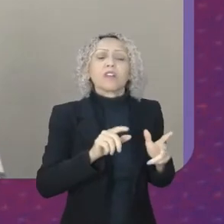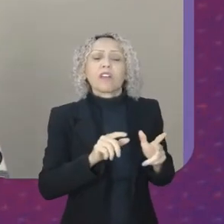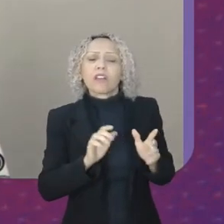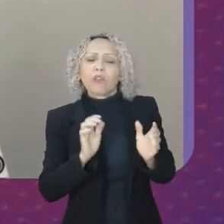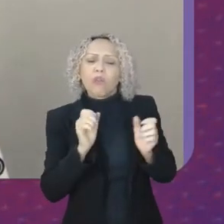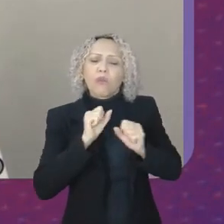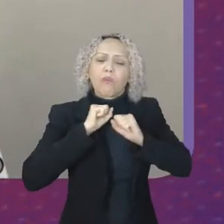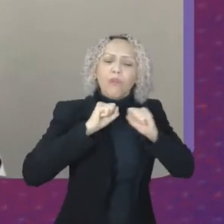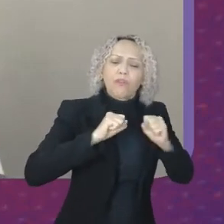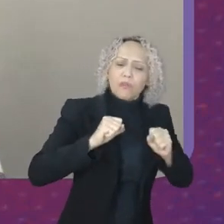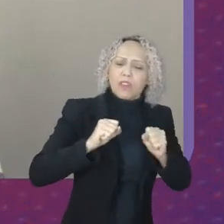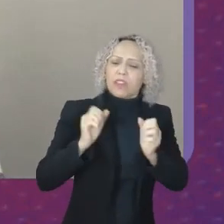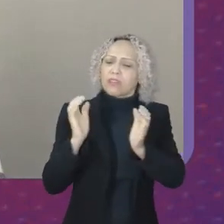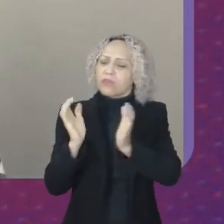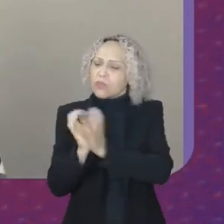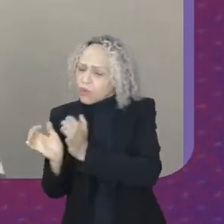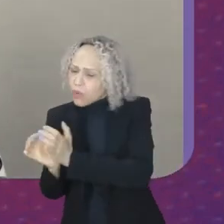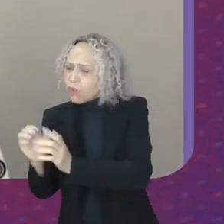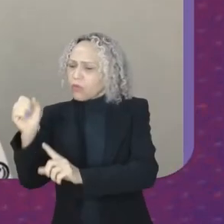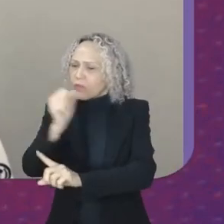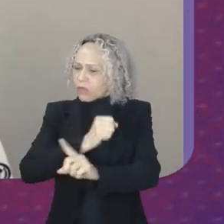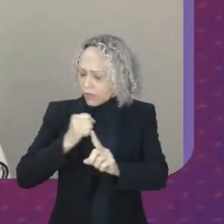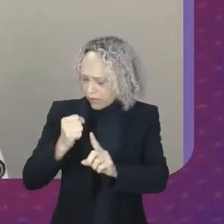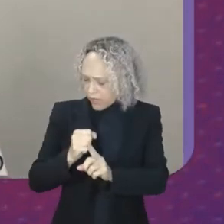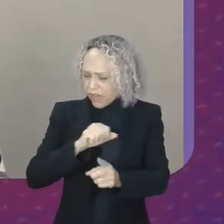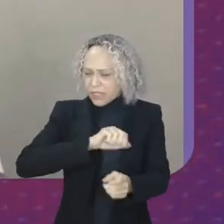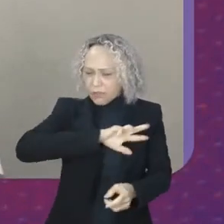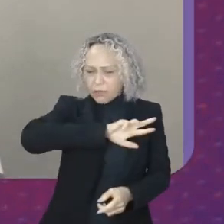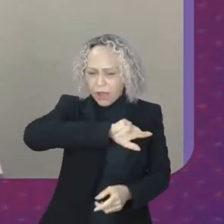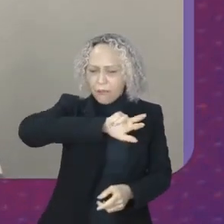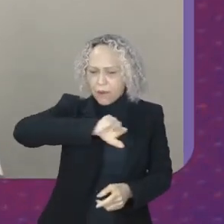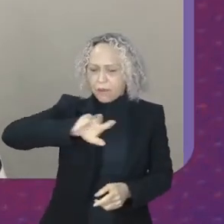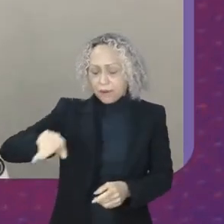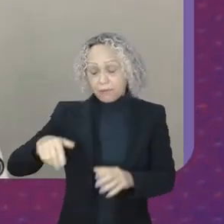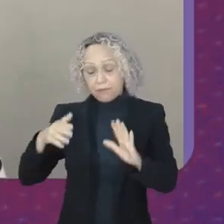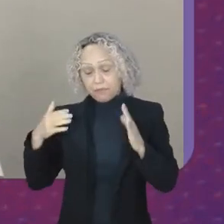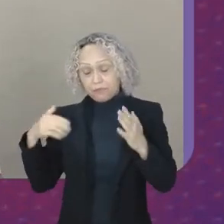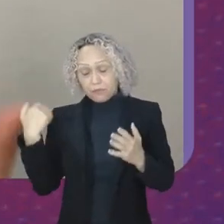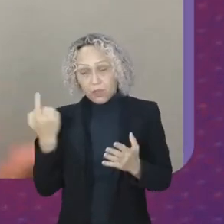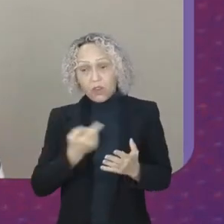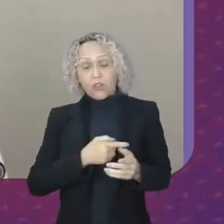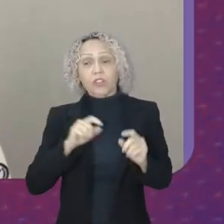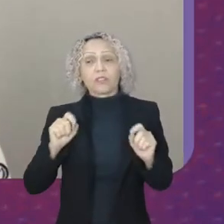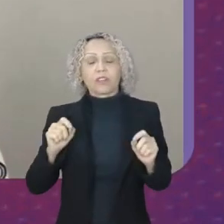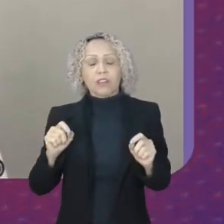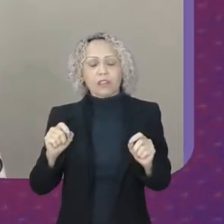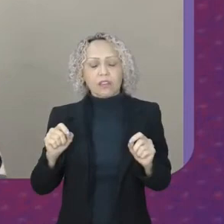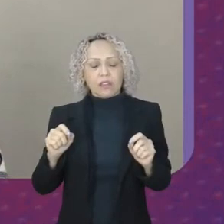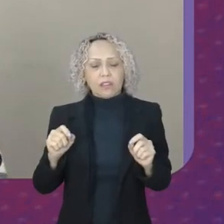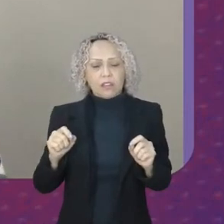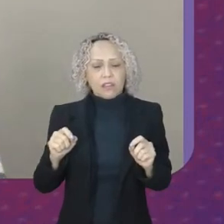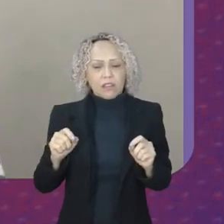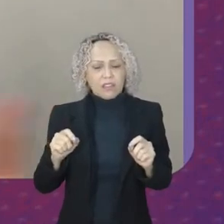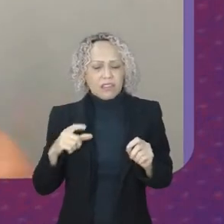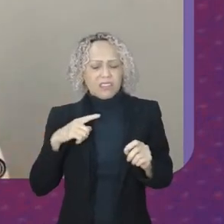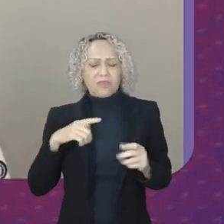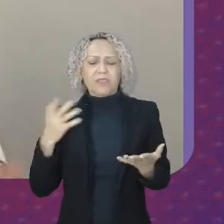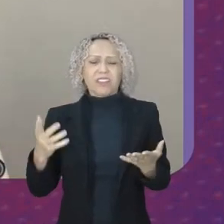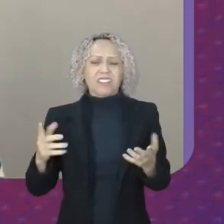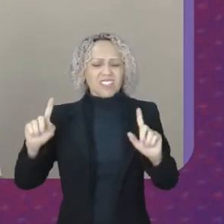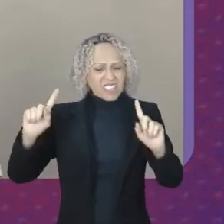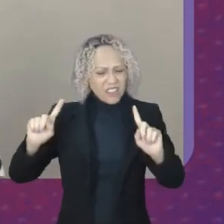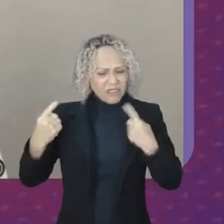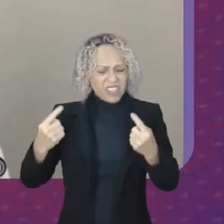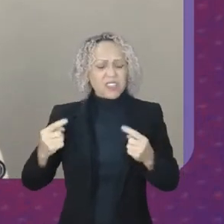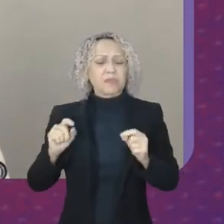desafiadores, que nos impulsionam a querer implementar não só